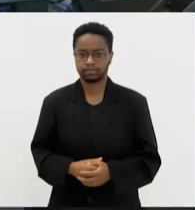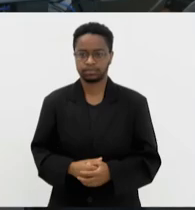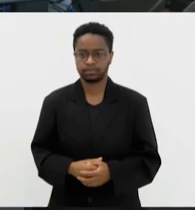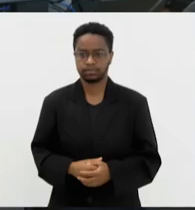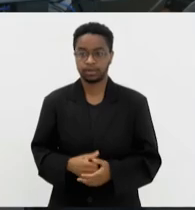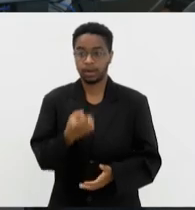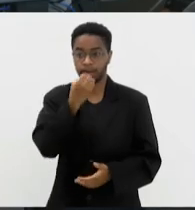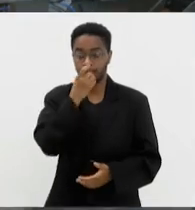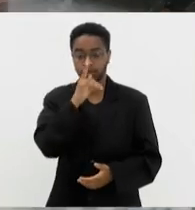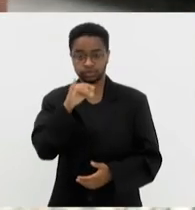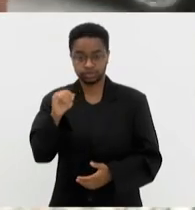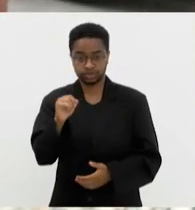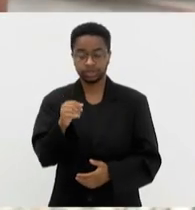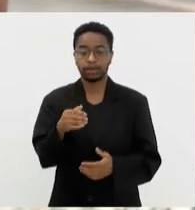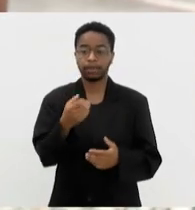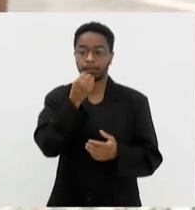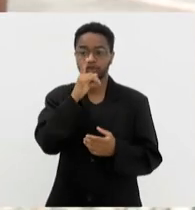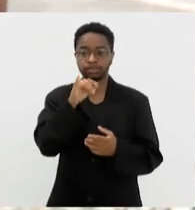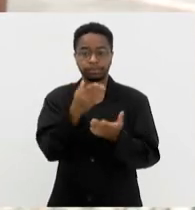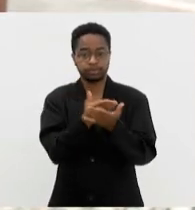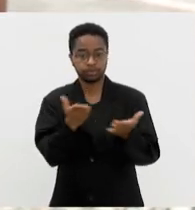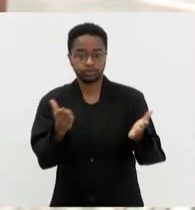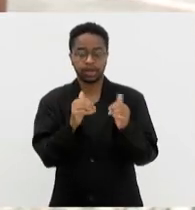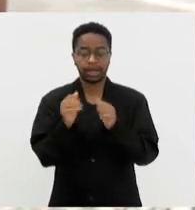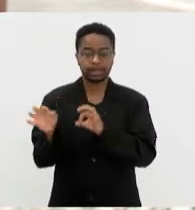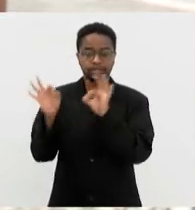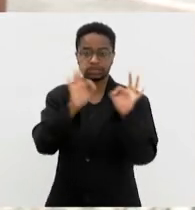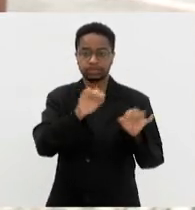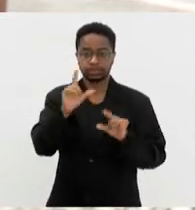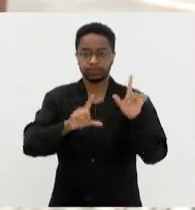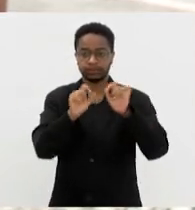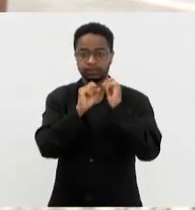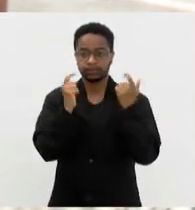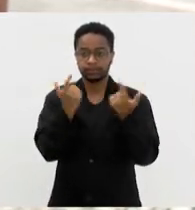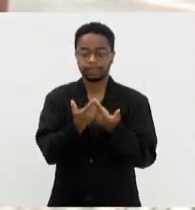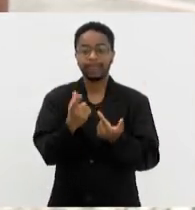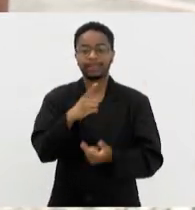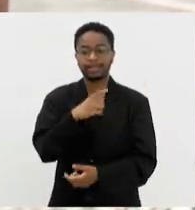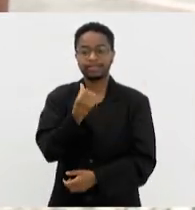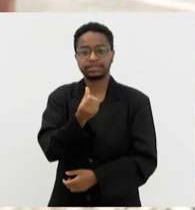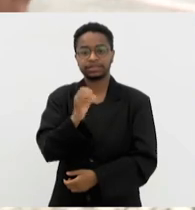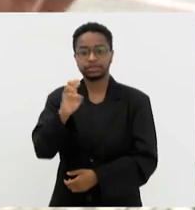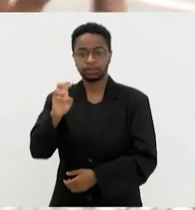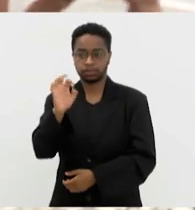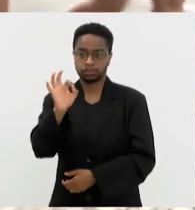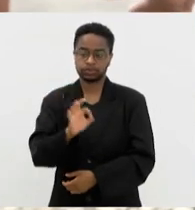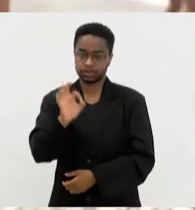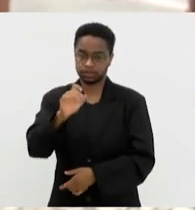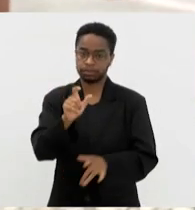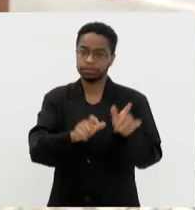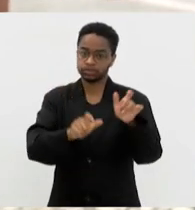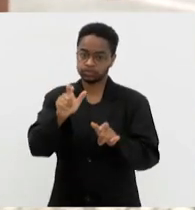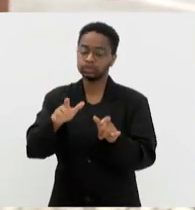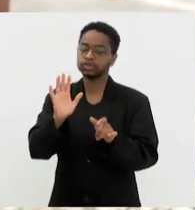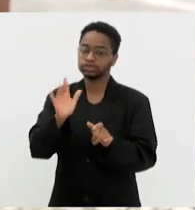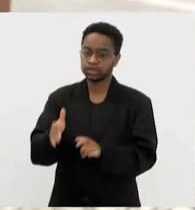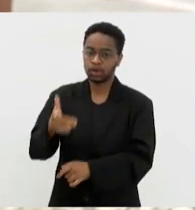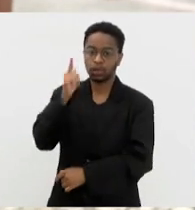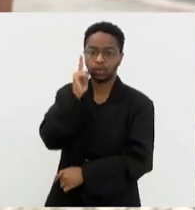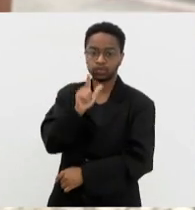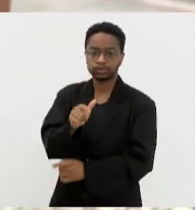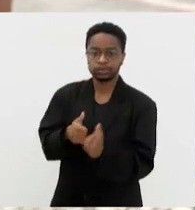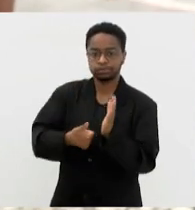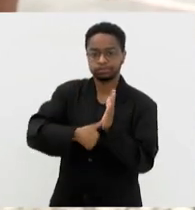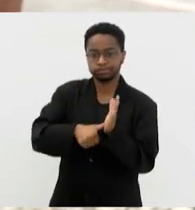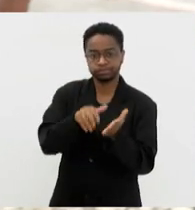Bom dia, Vicente. Bom dia a todos que acompanham a TV Alerj. Mais de 65% dos eleitores do estado já realizaram essa